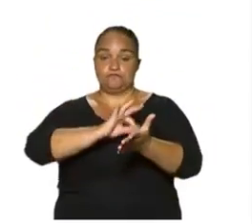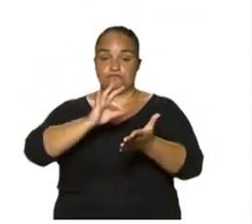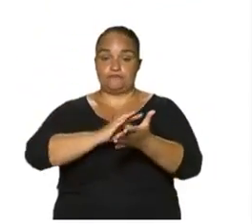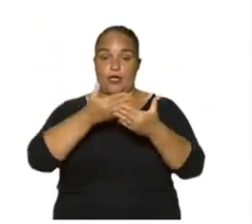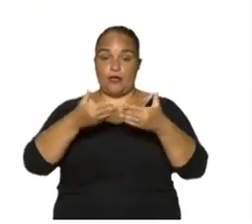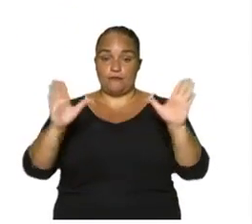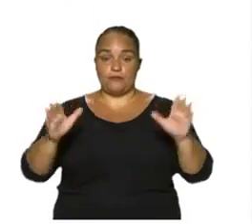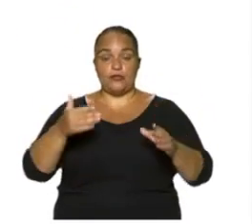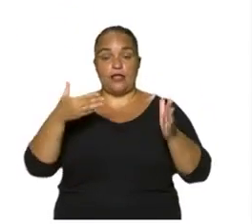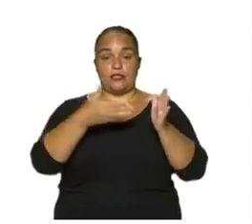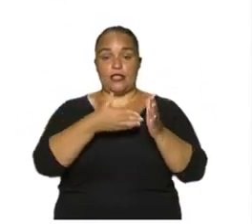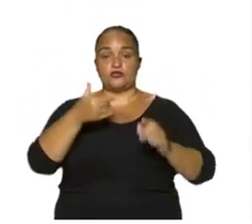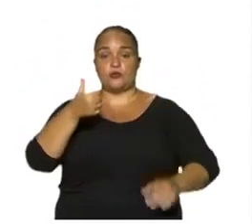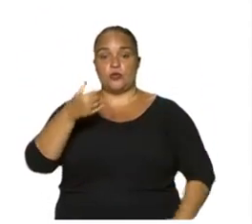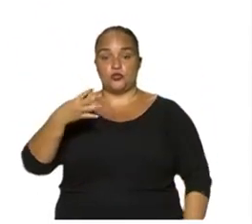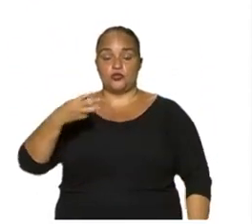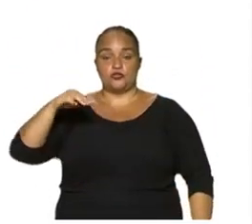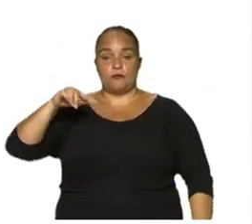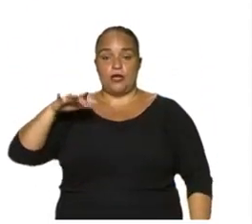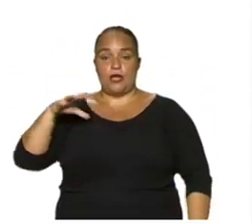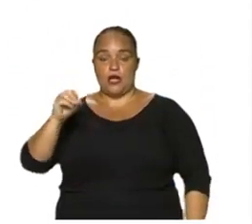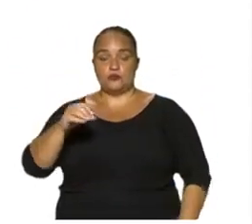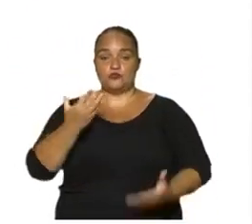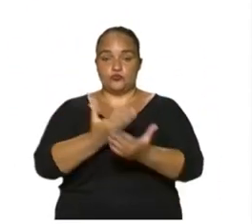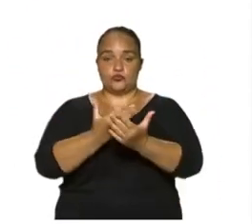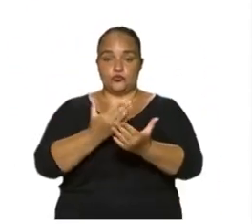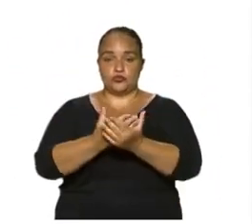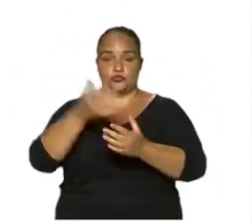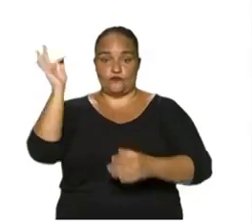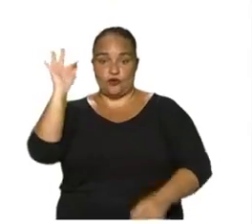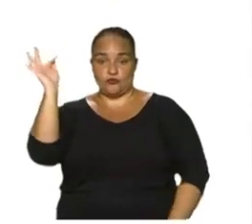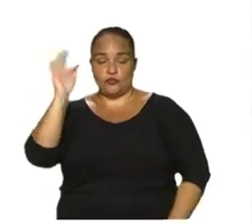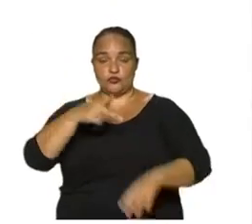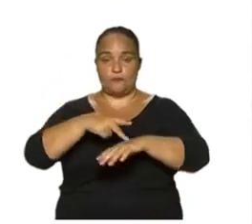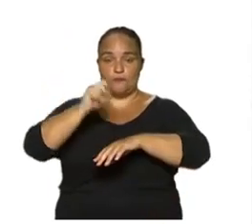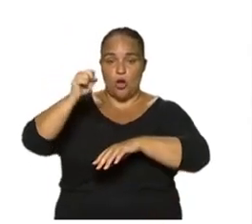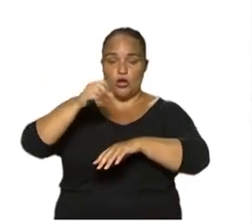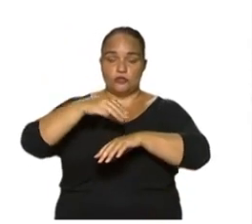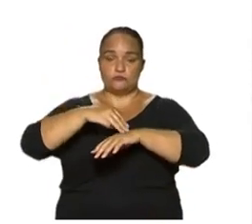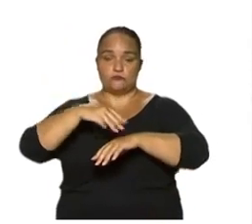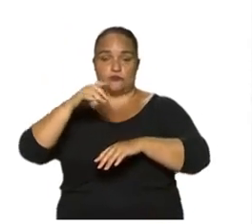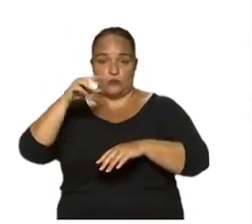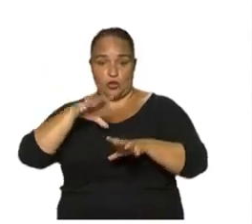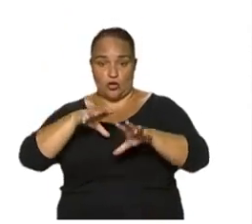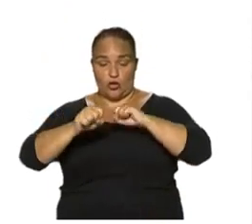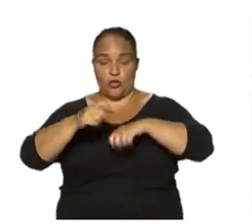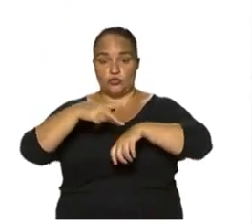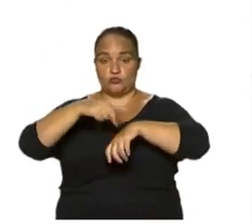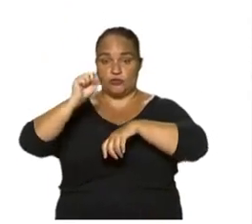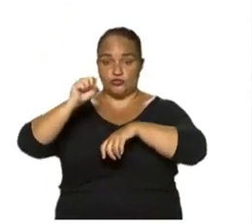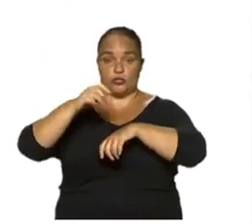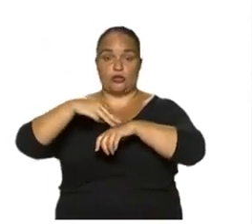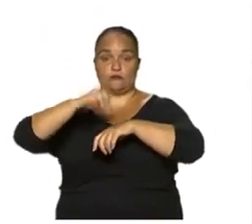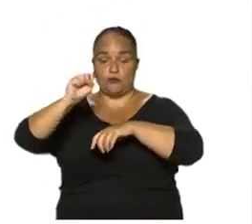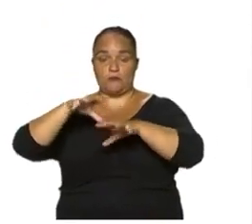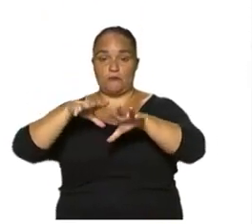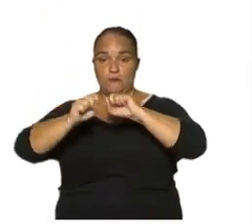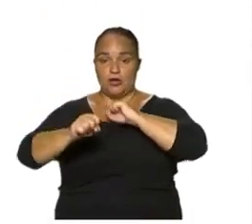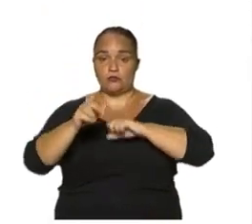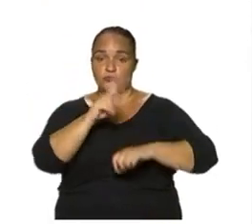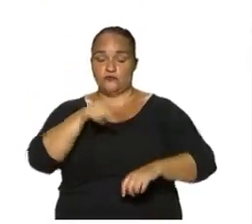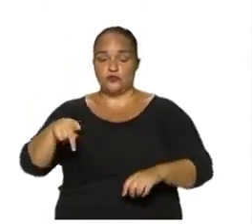dia 14 de março para estudantes de graduação, pós-graduação, graduados, pós-graduados, docentes